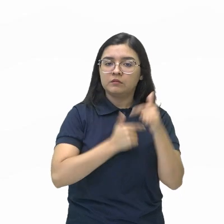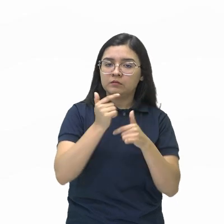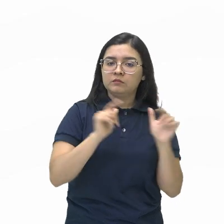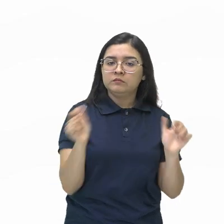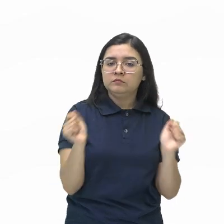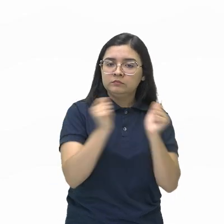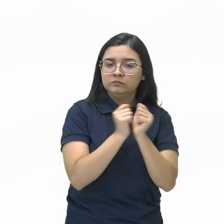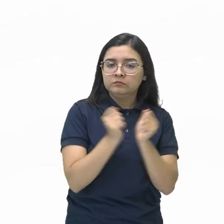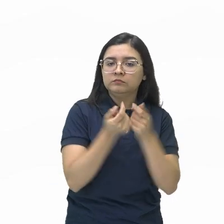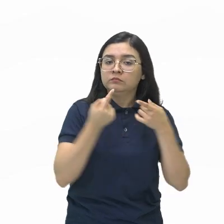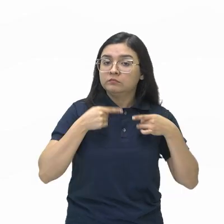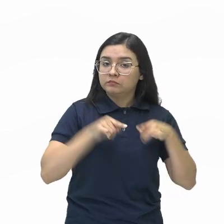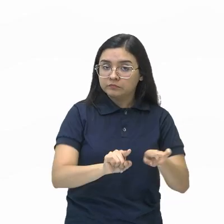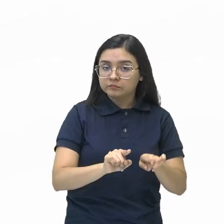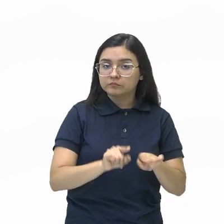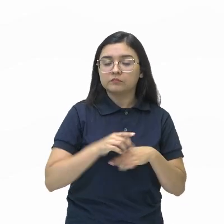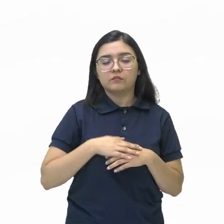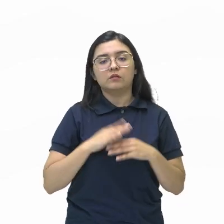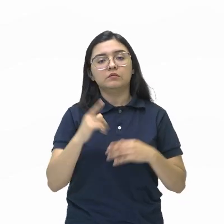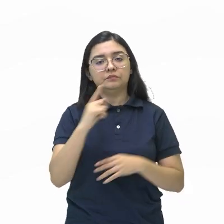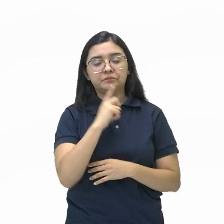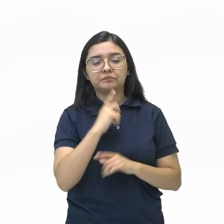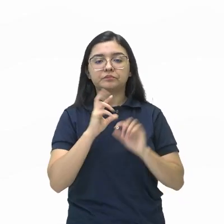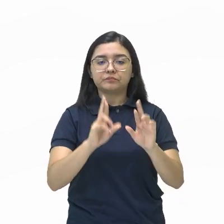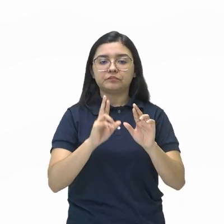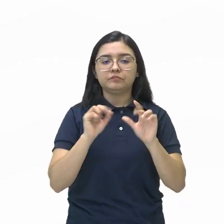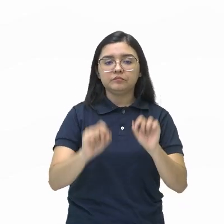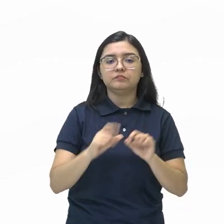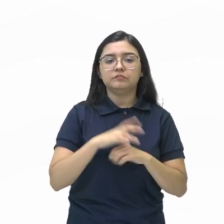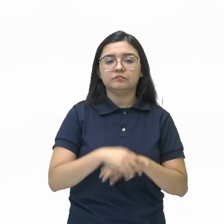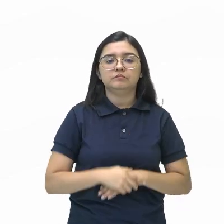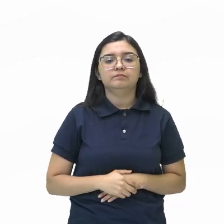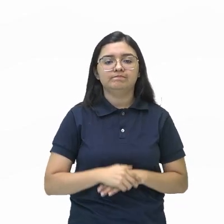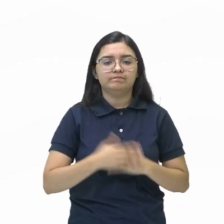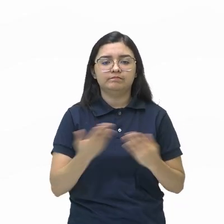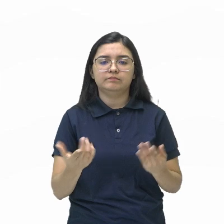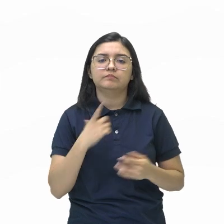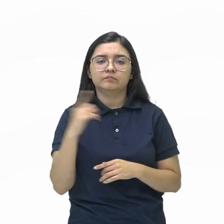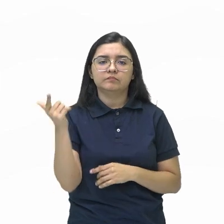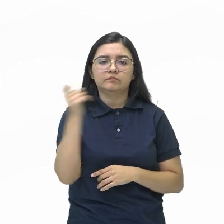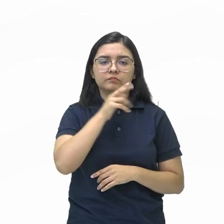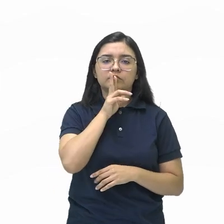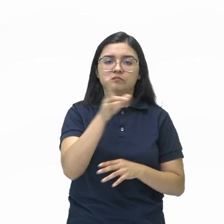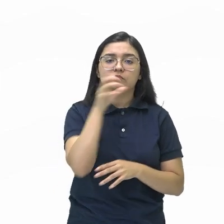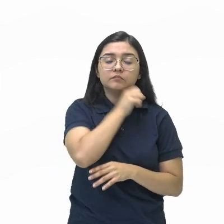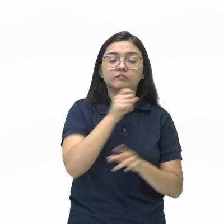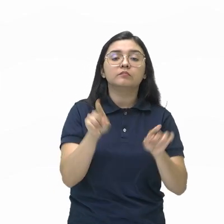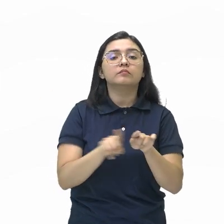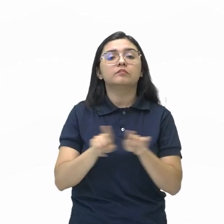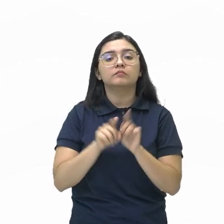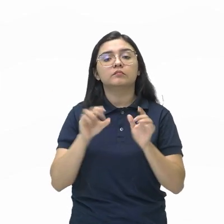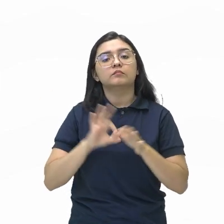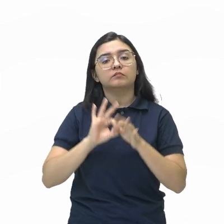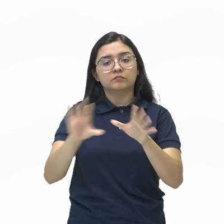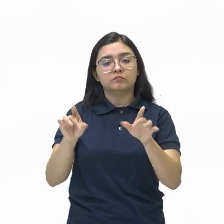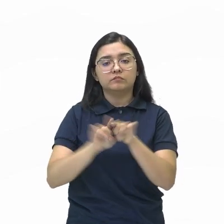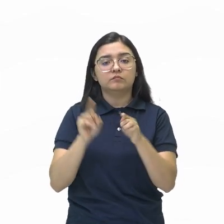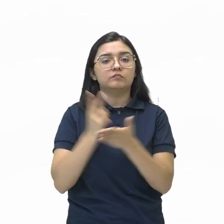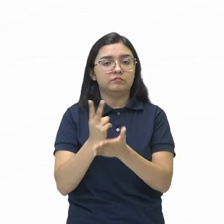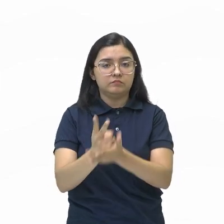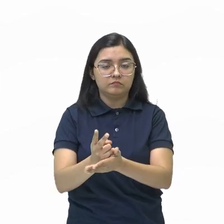em tempo real. Existe uma expectativa de resposta rápida e disponibilidade